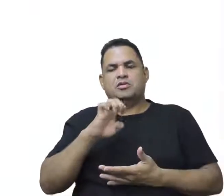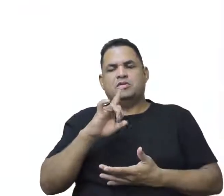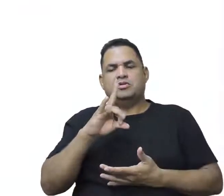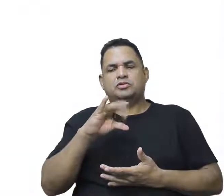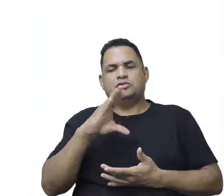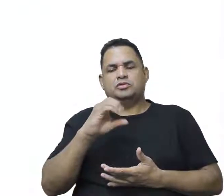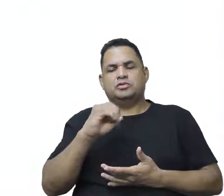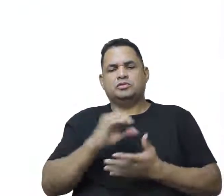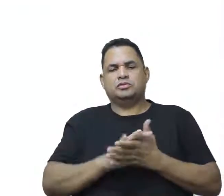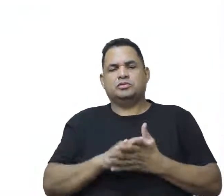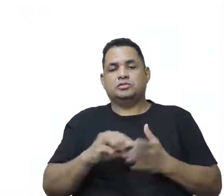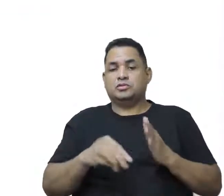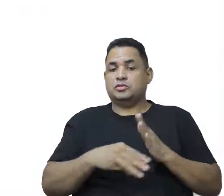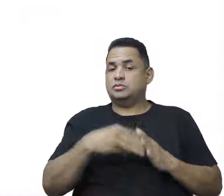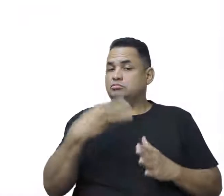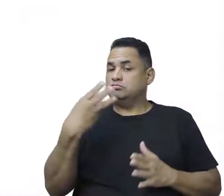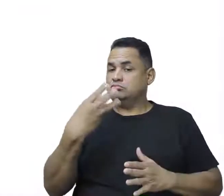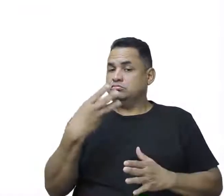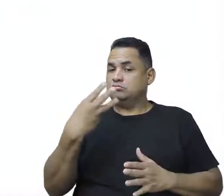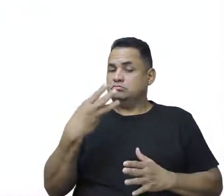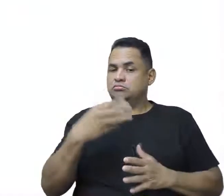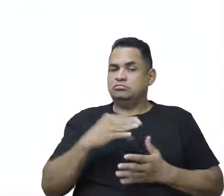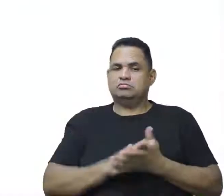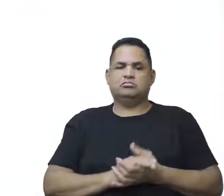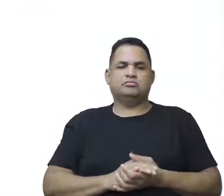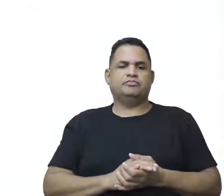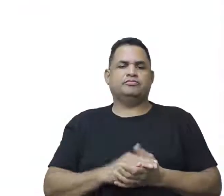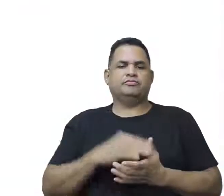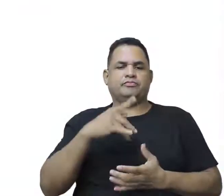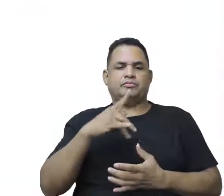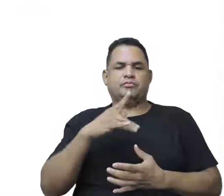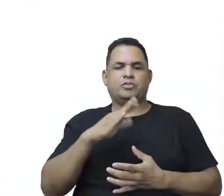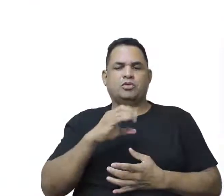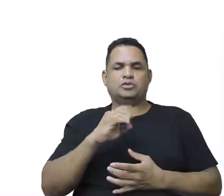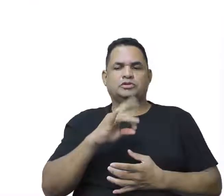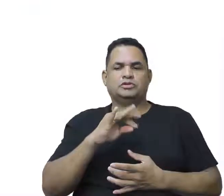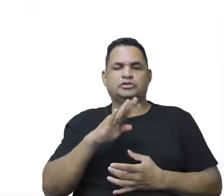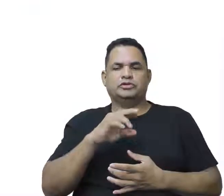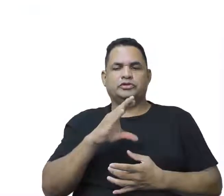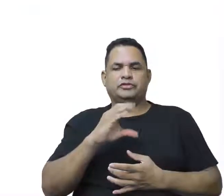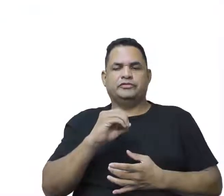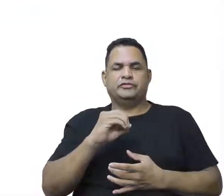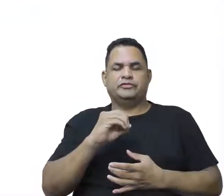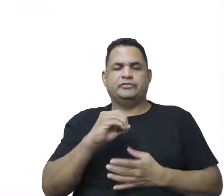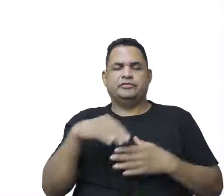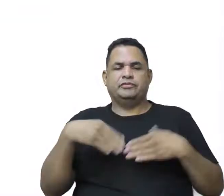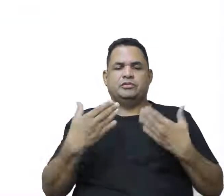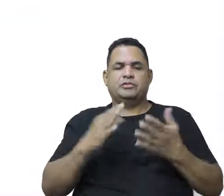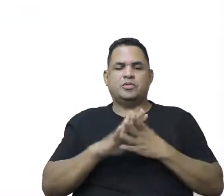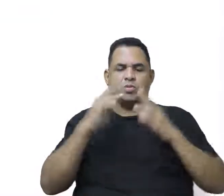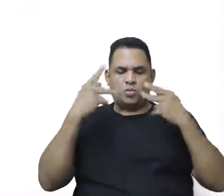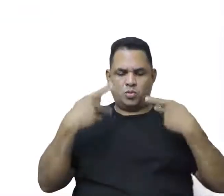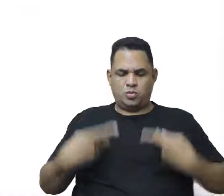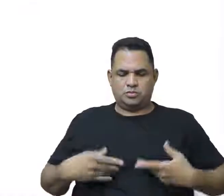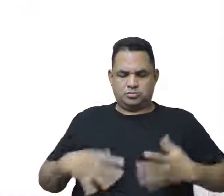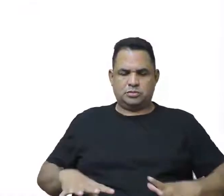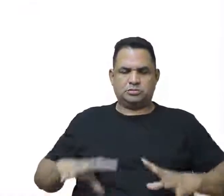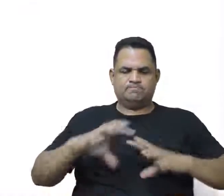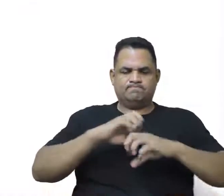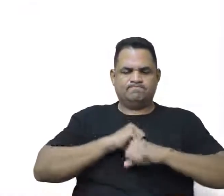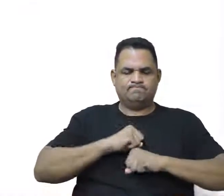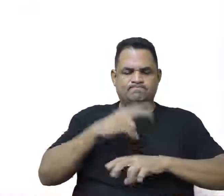teológico. O terceiro estágio já é o estágio positivo, é onde o homem já se apropriou